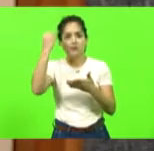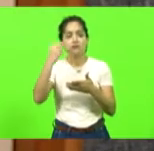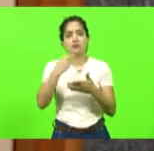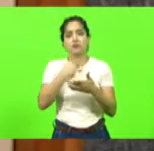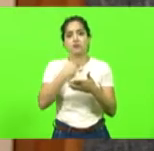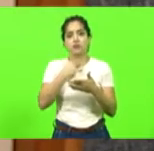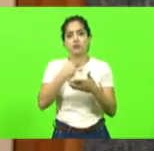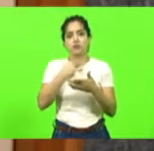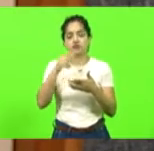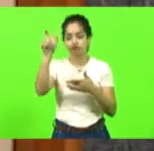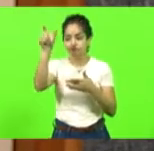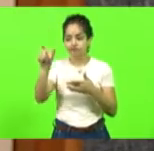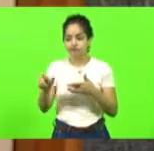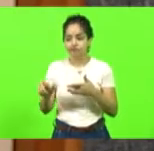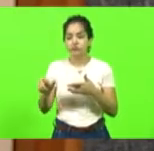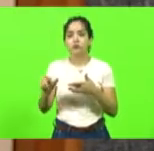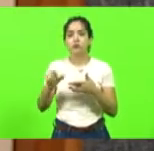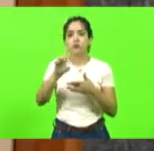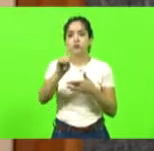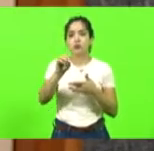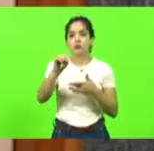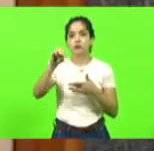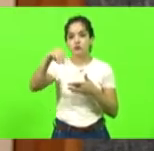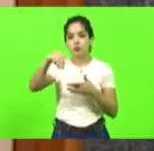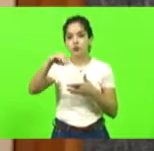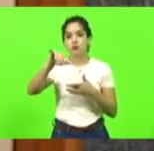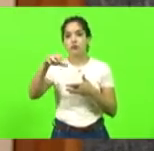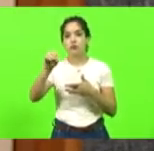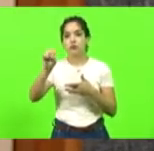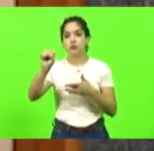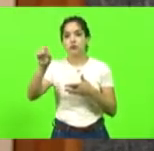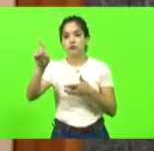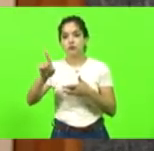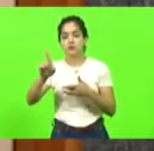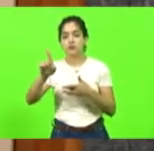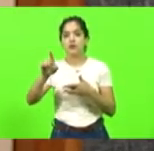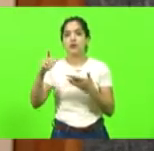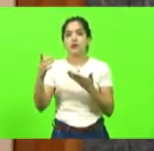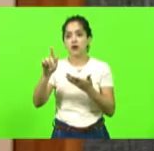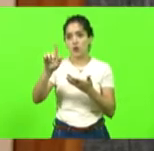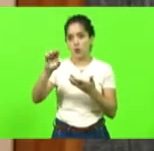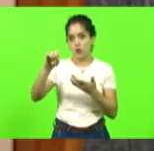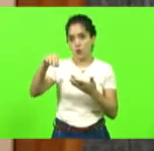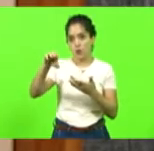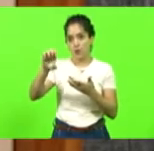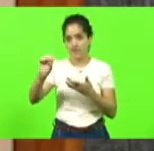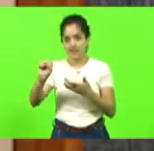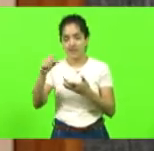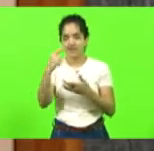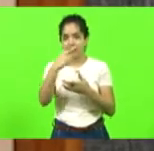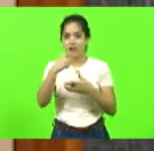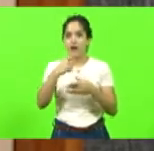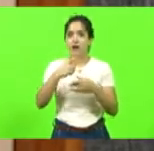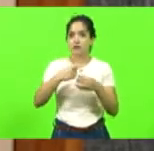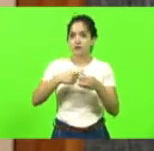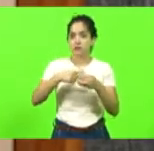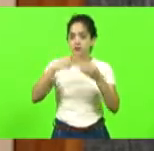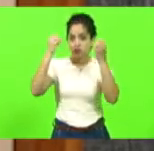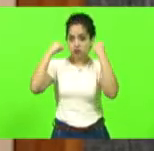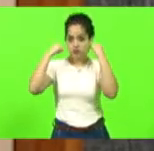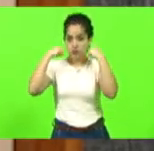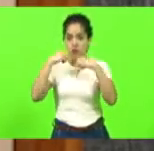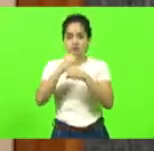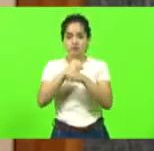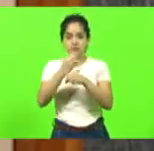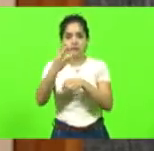José Gomes. Ele que foi bispo de Chapecó, que há mais de 30 anos participou